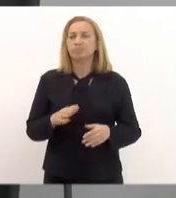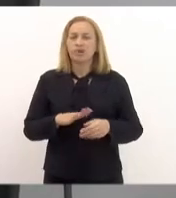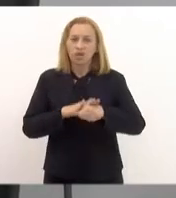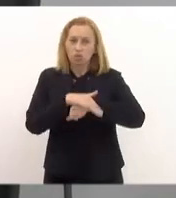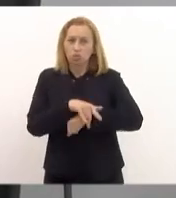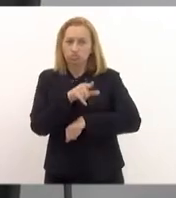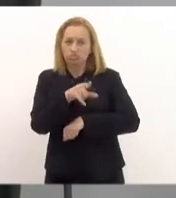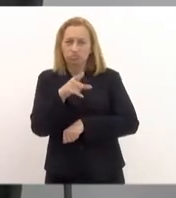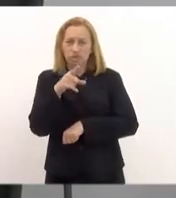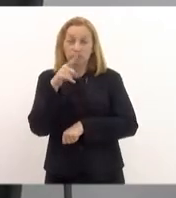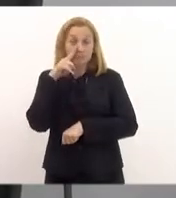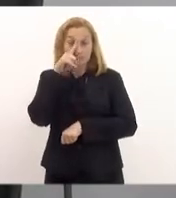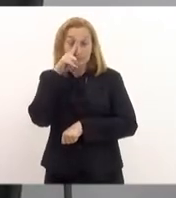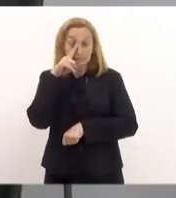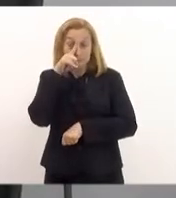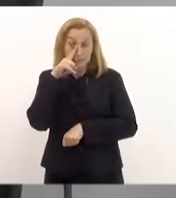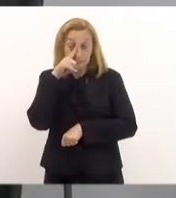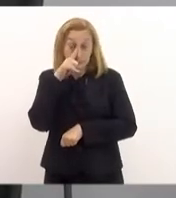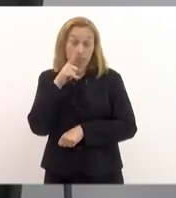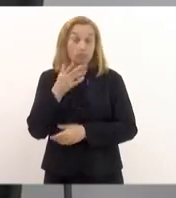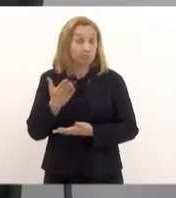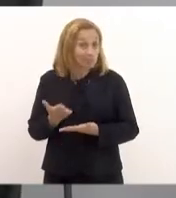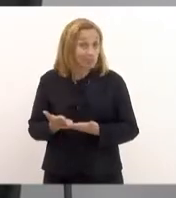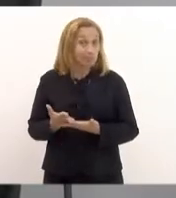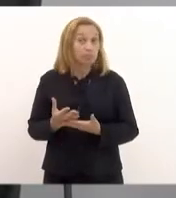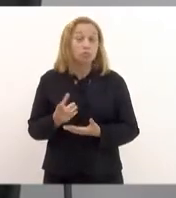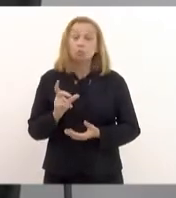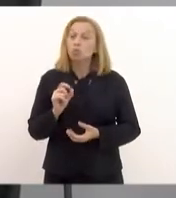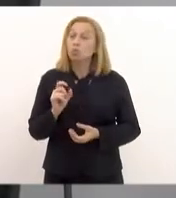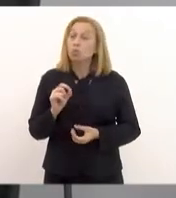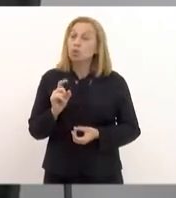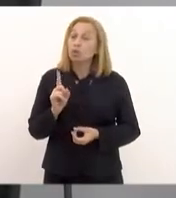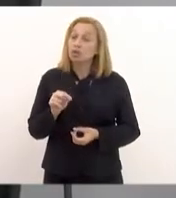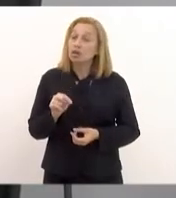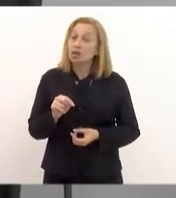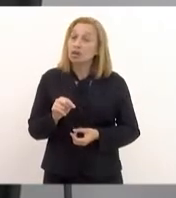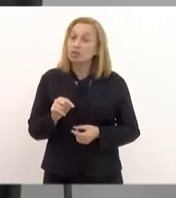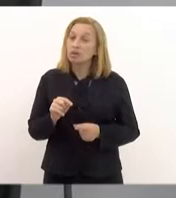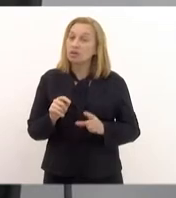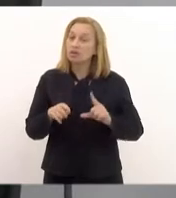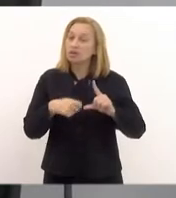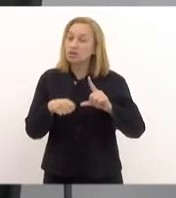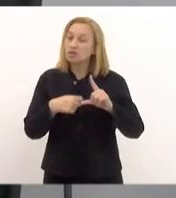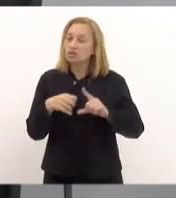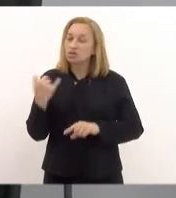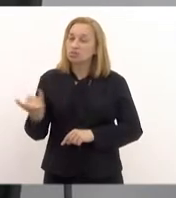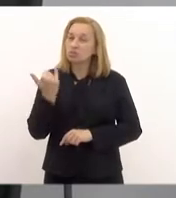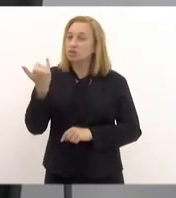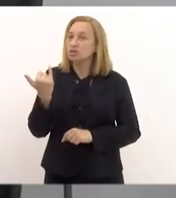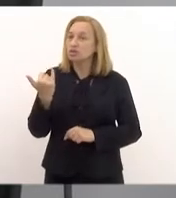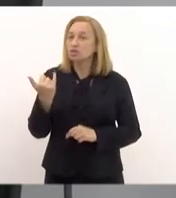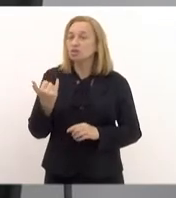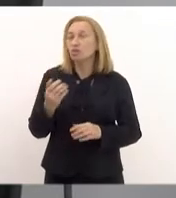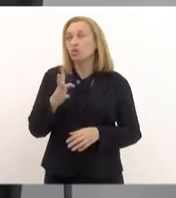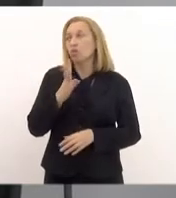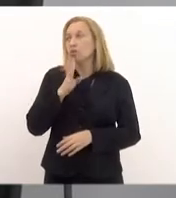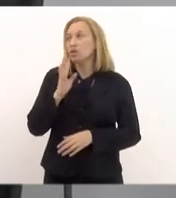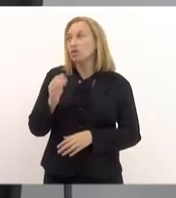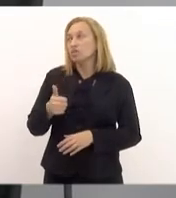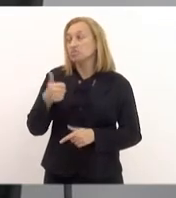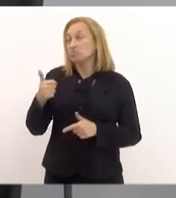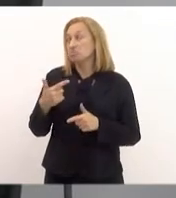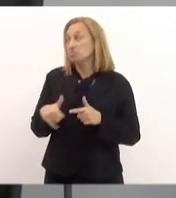muito perigoso, enfim. Então, ou seja, o que era para ser uma alternativa logística muito importante passou a conhecer